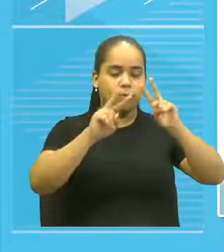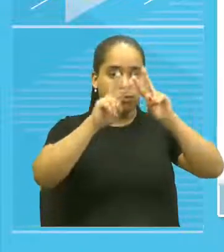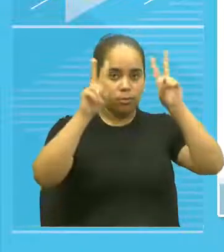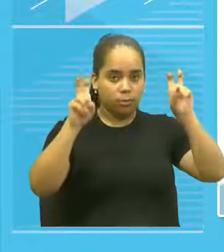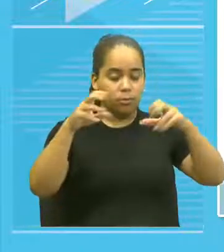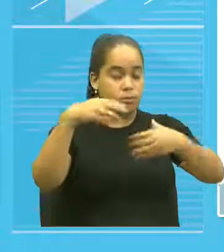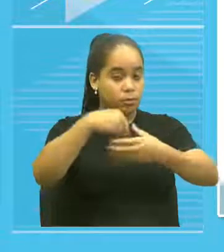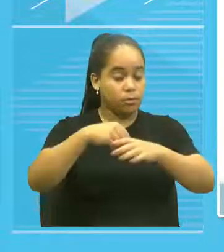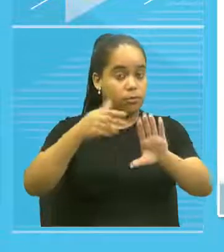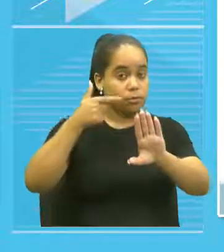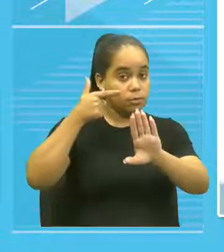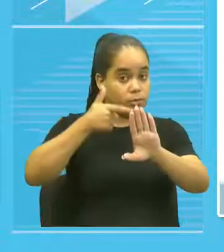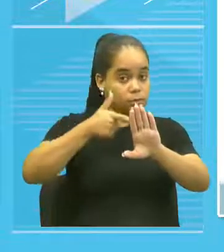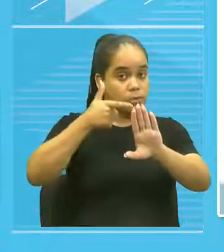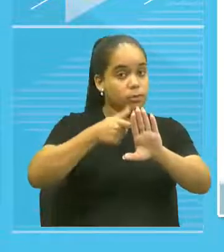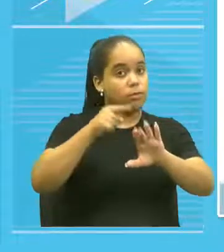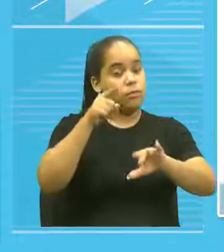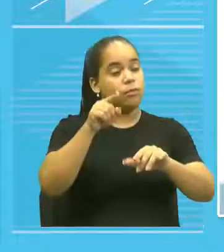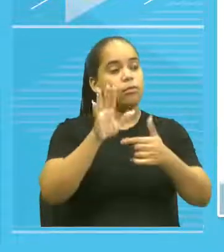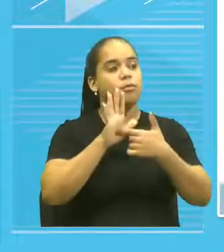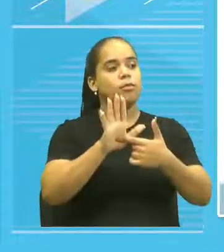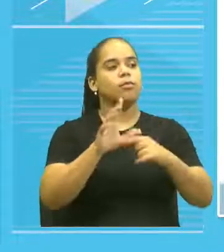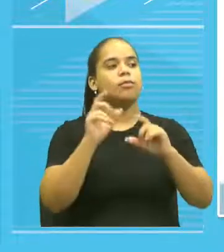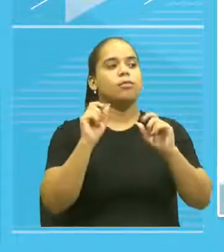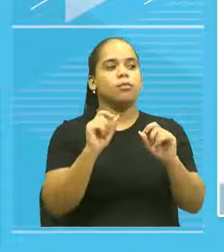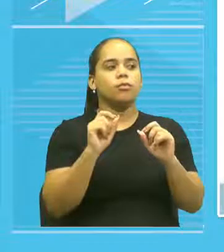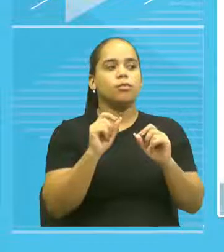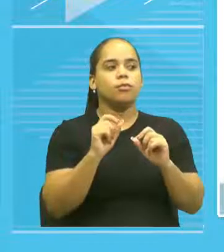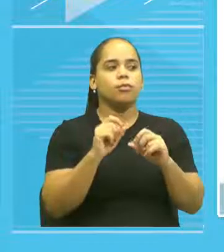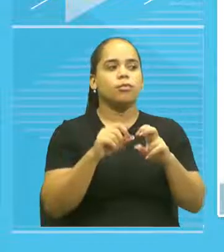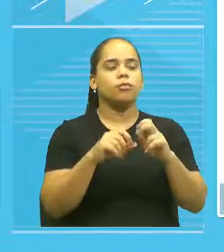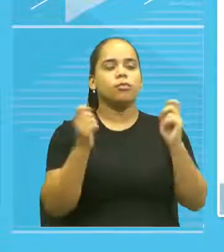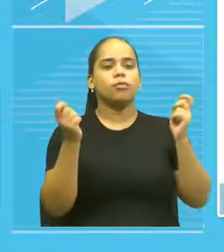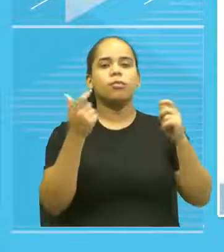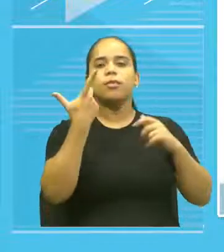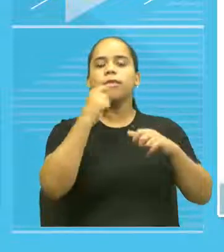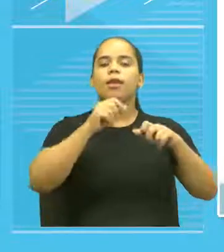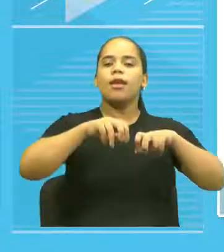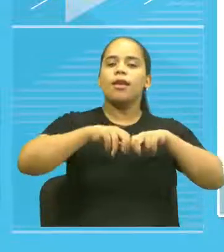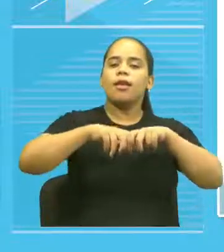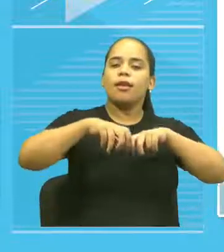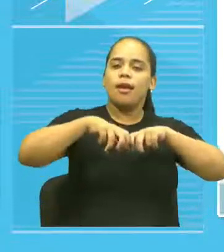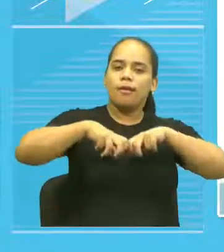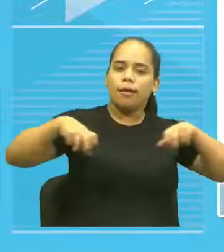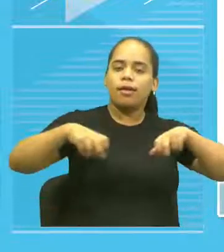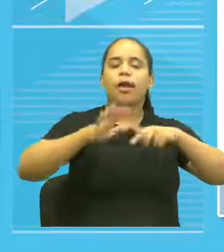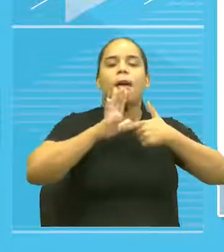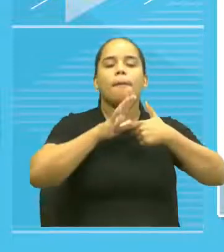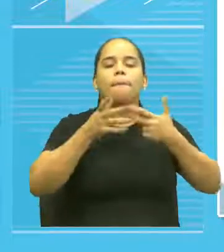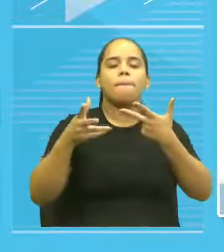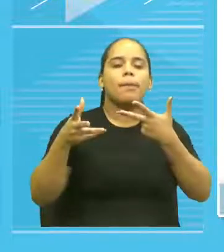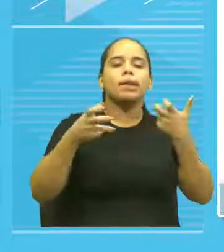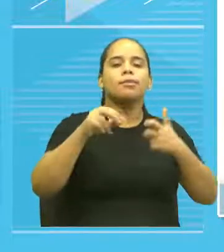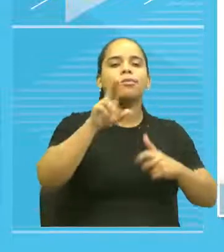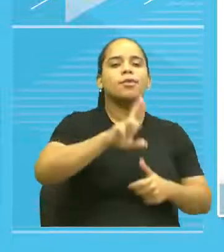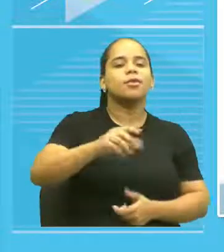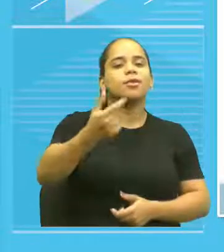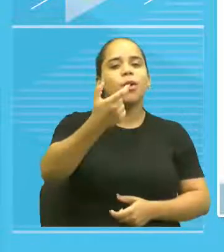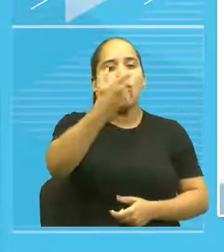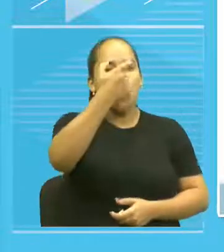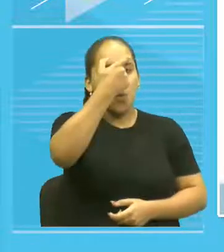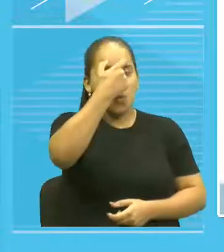as para numa ironia tu tá mostrando para banca que tu tá usando aqui no com consciência acadêmica beleza